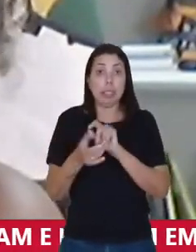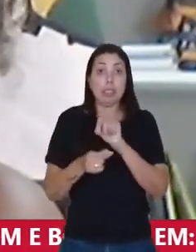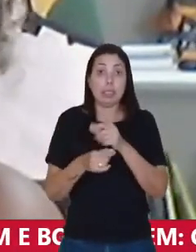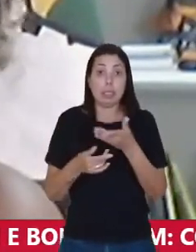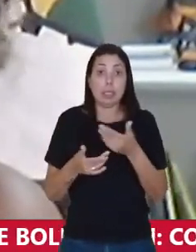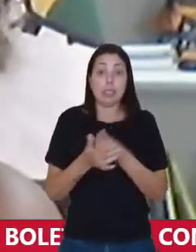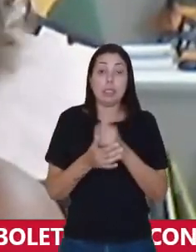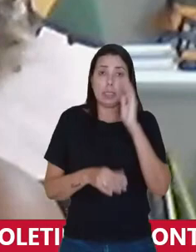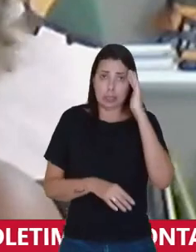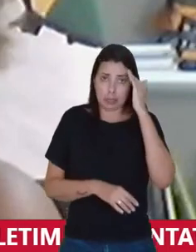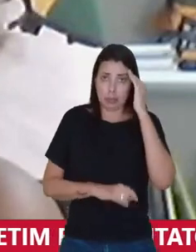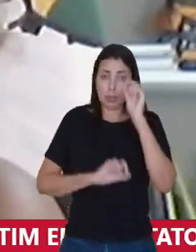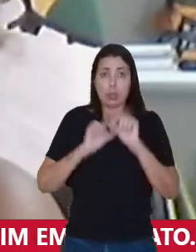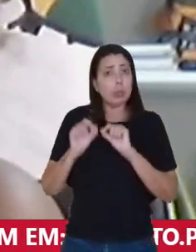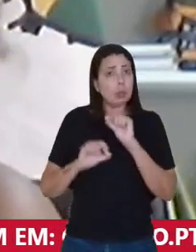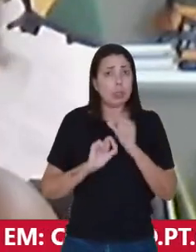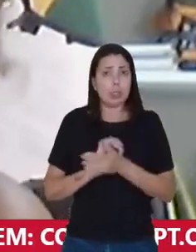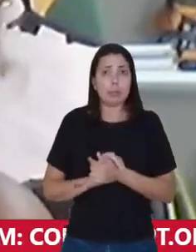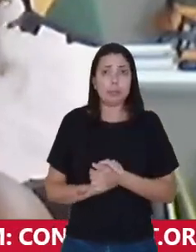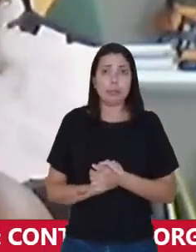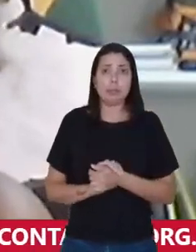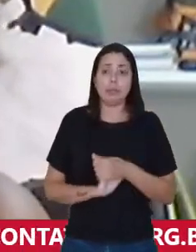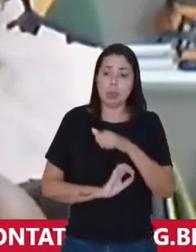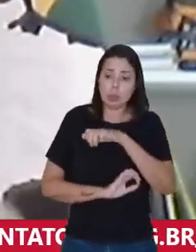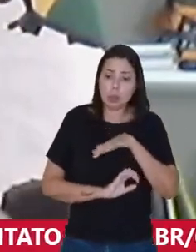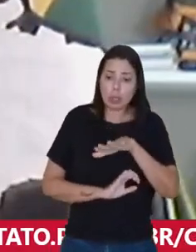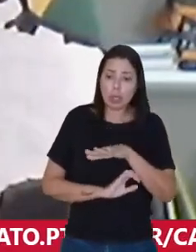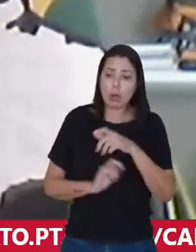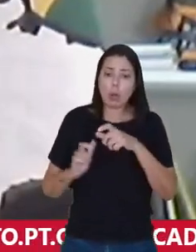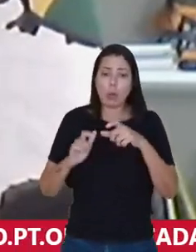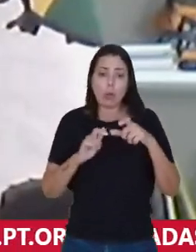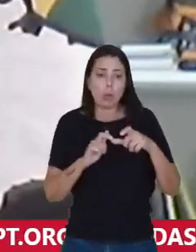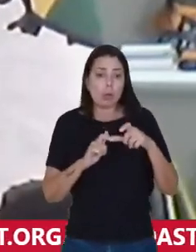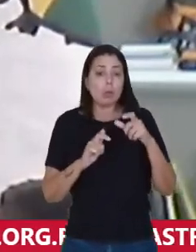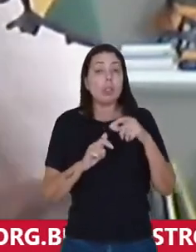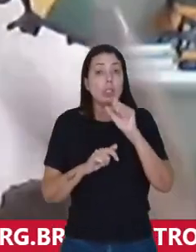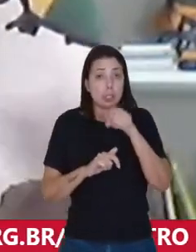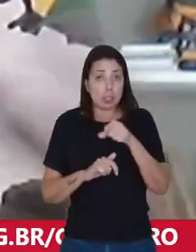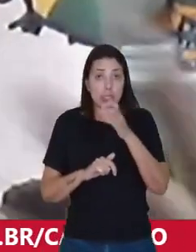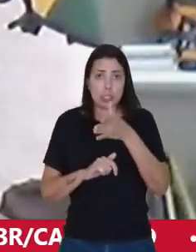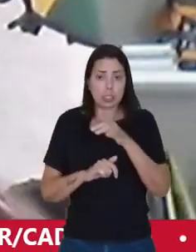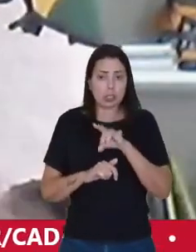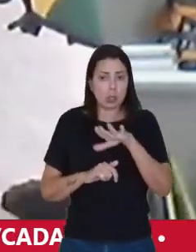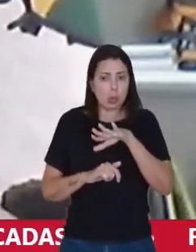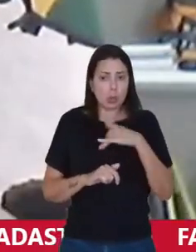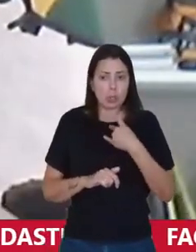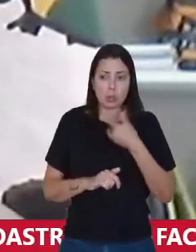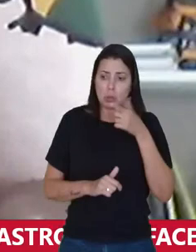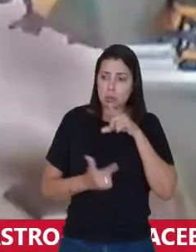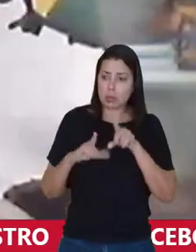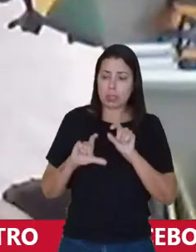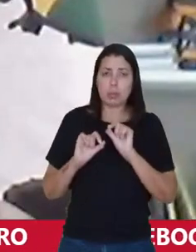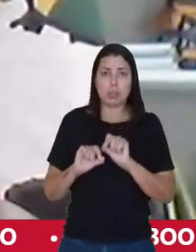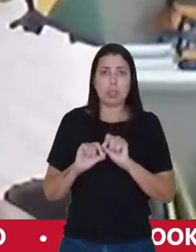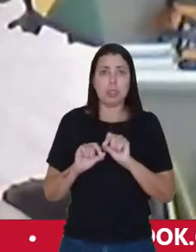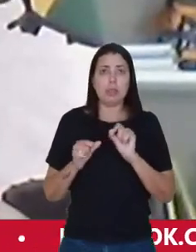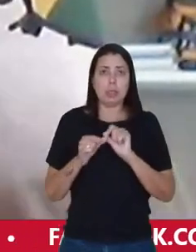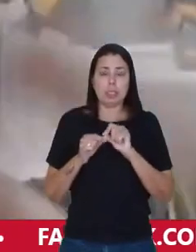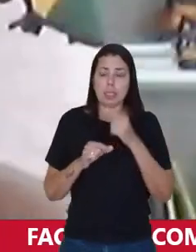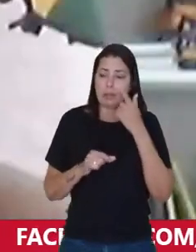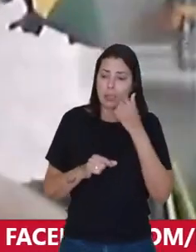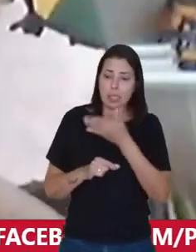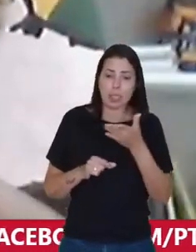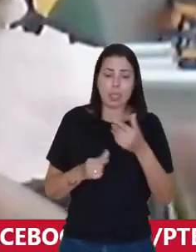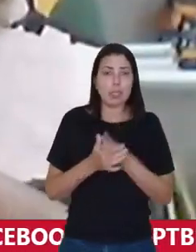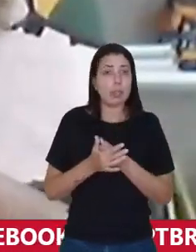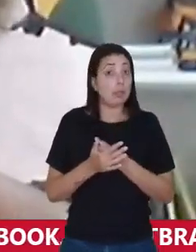nesse entendimento do que são os territórios, né? Eu acho que o Renato falou, o território não é só o que a gente consegue medir